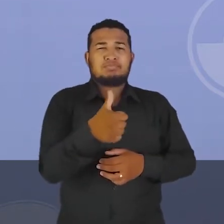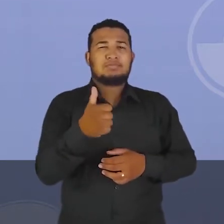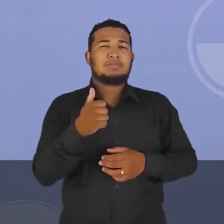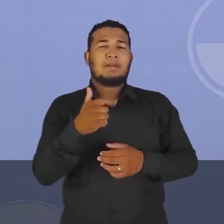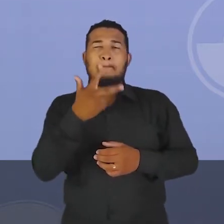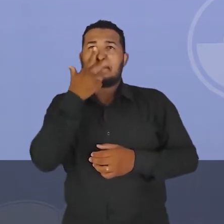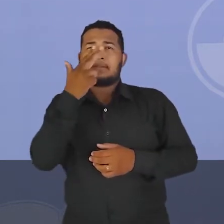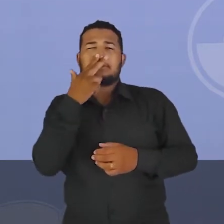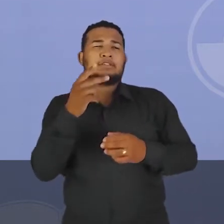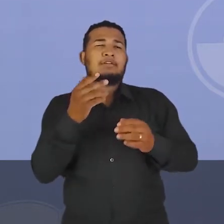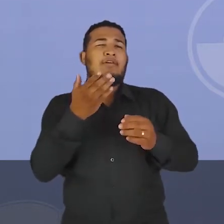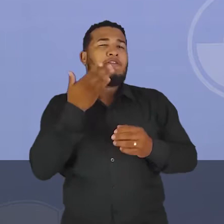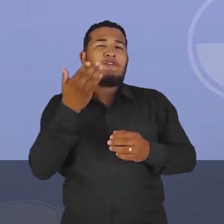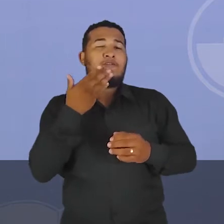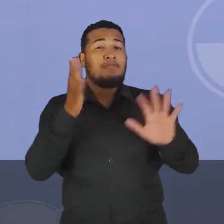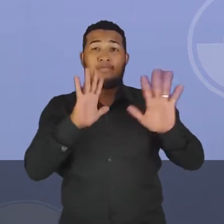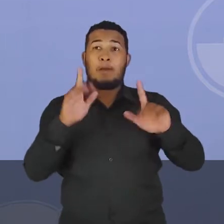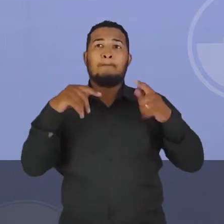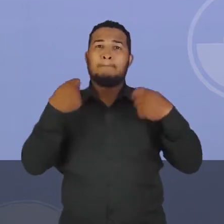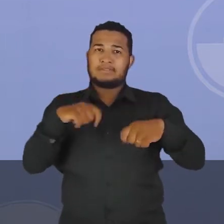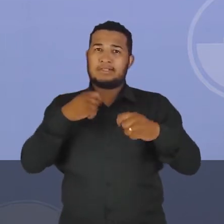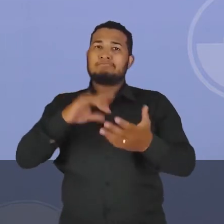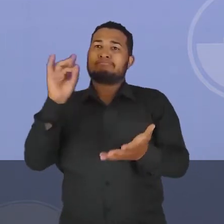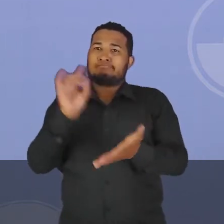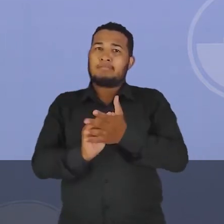hoje, doou, não, ele precisava prestar